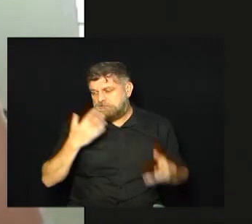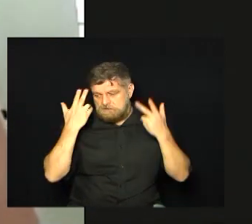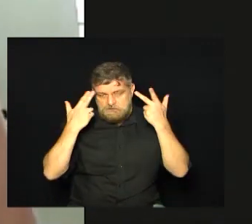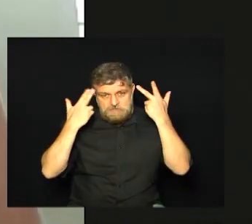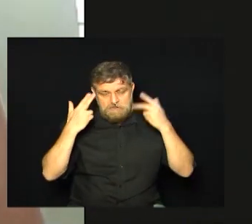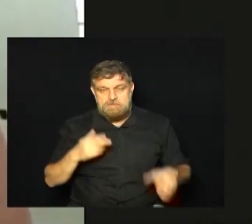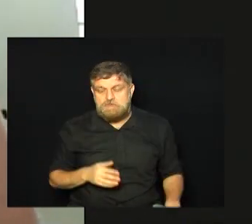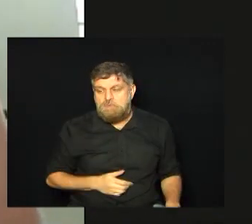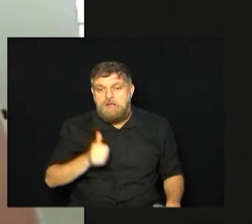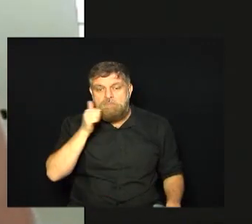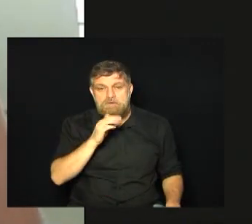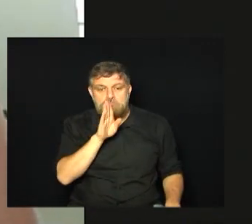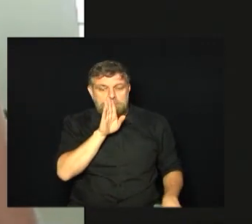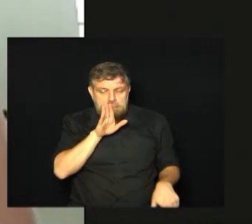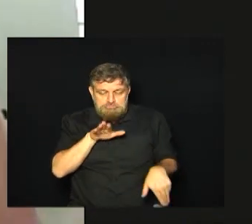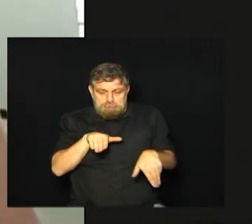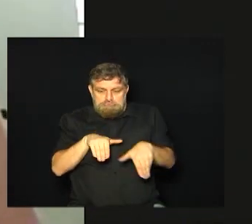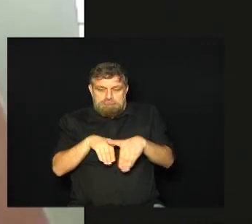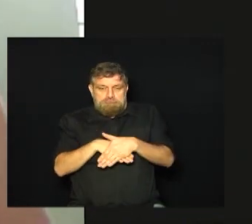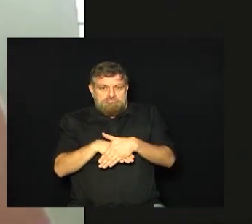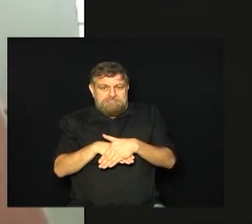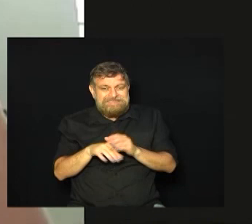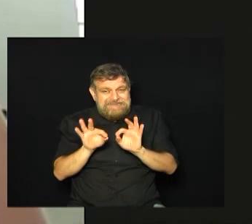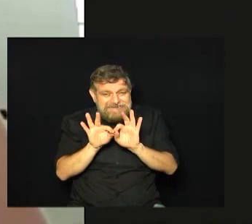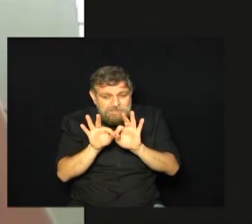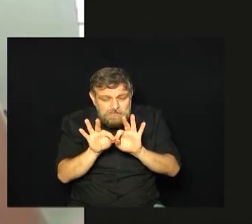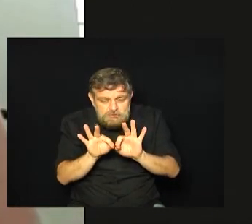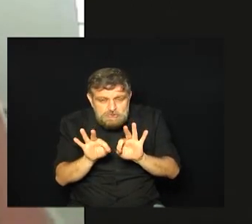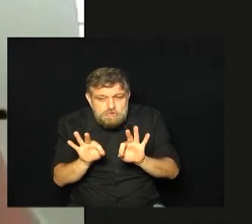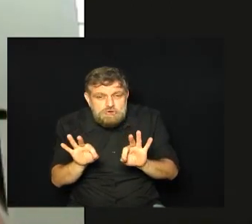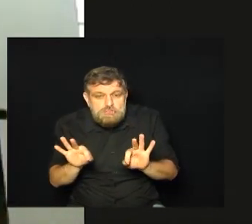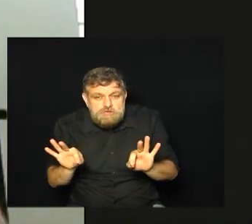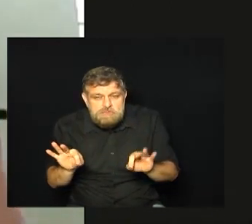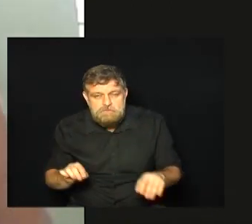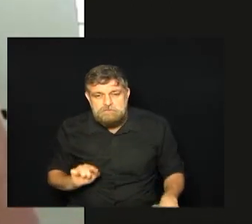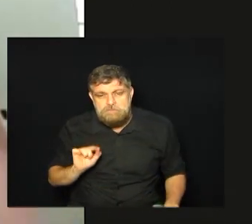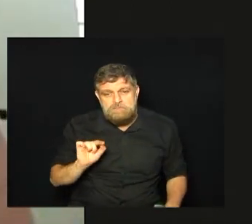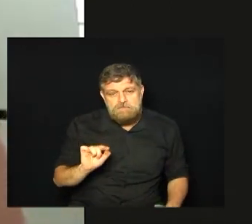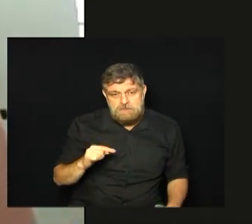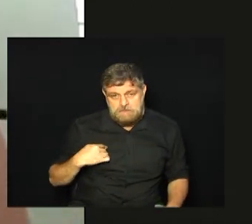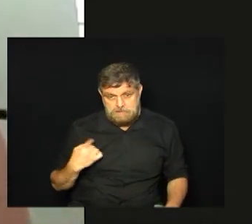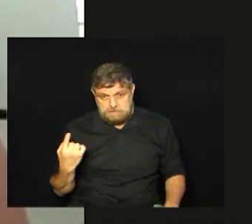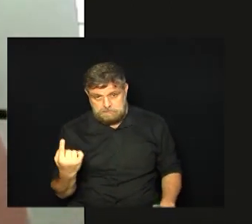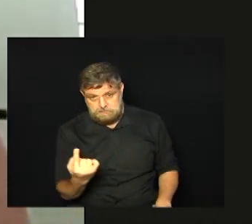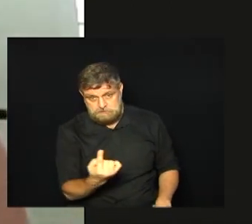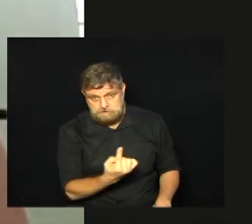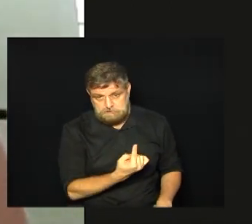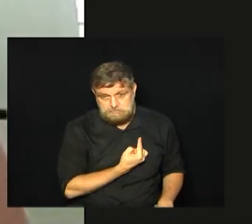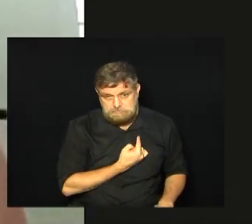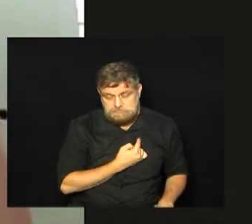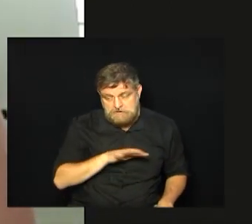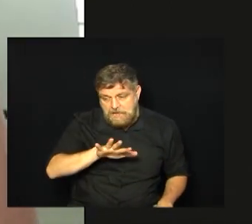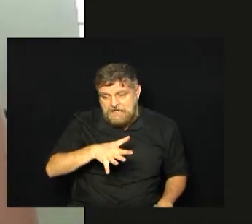e é realmente assim muito sutil. É tão sutil que nós mesmos às vezes temos